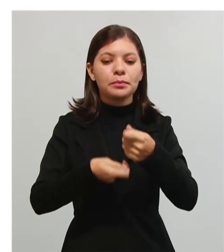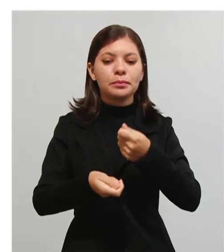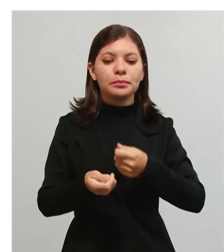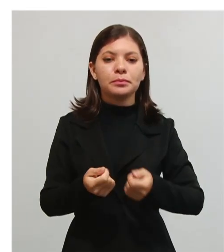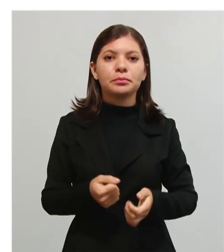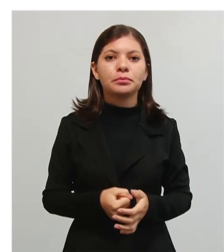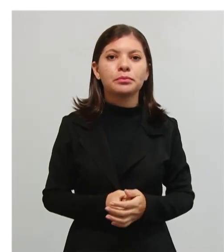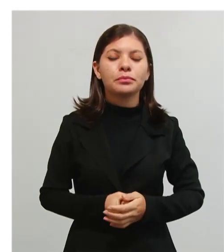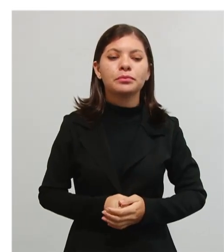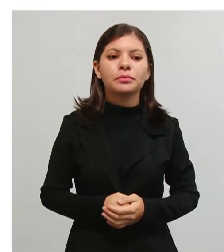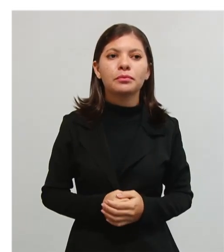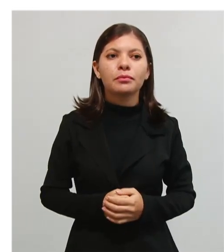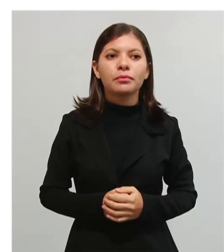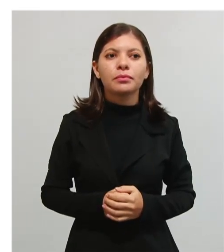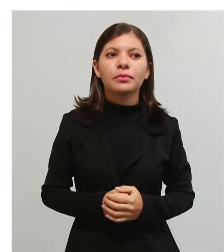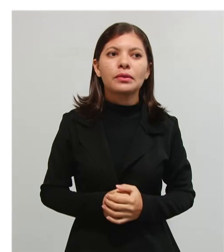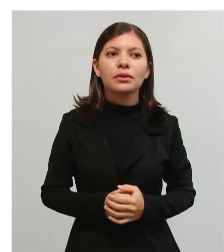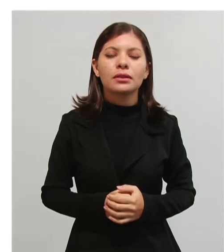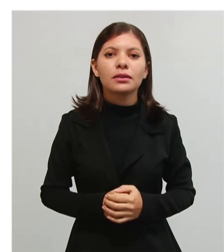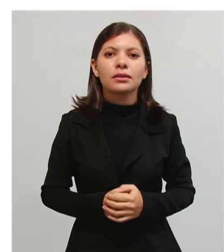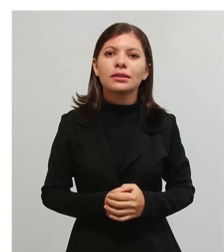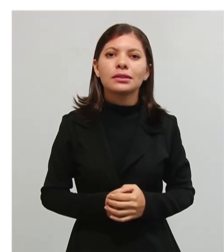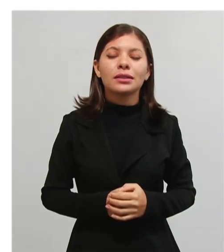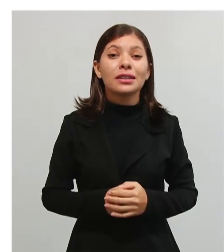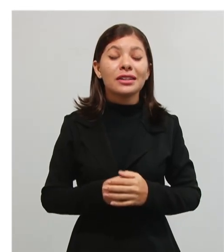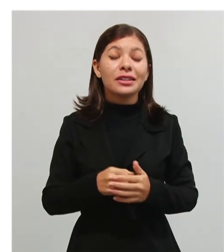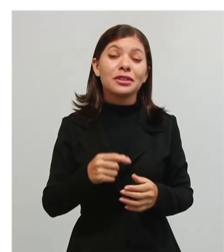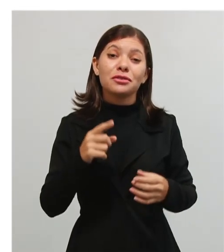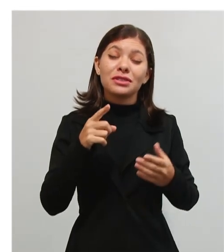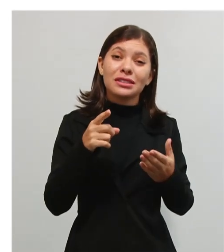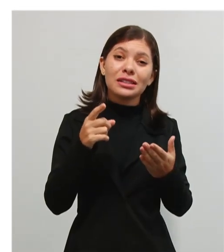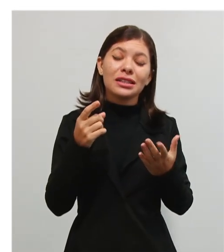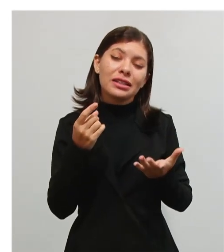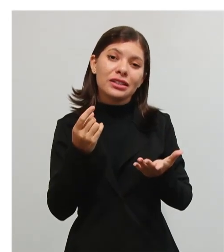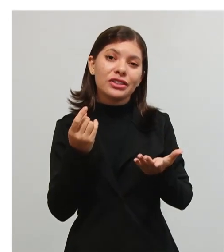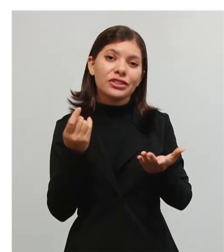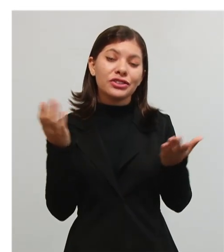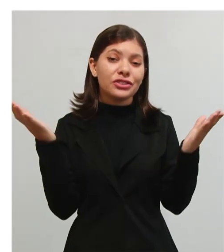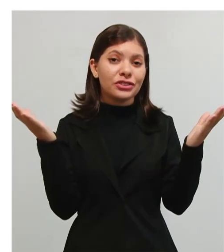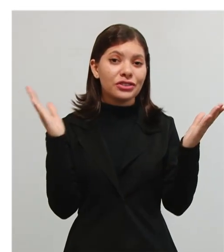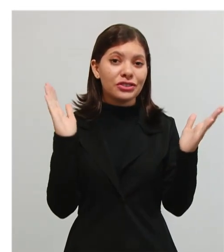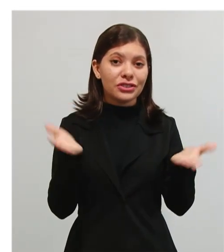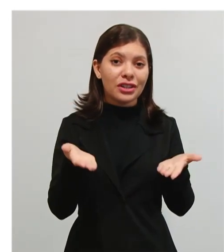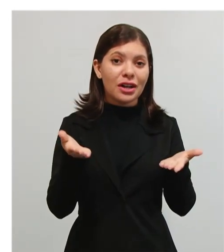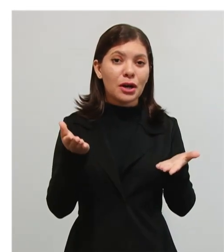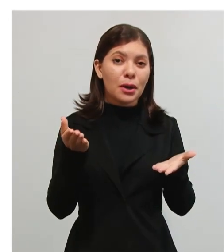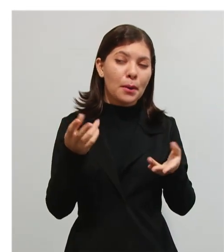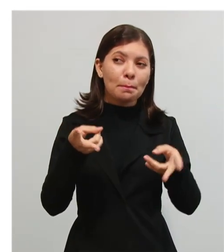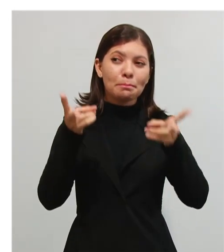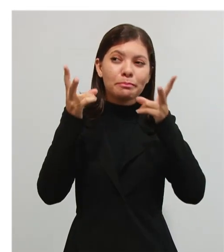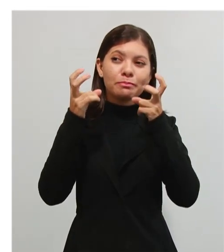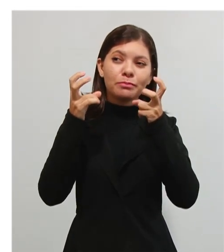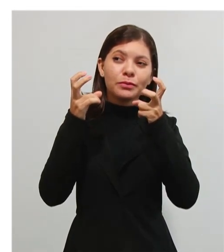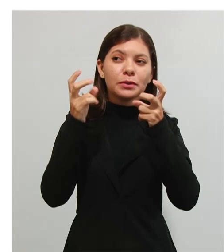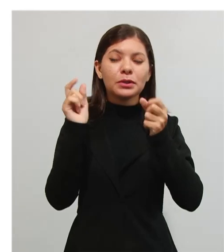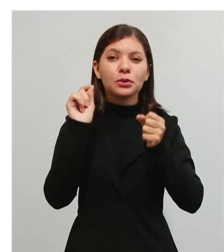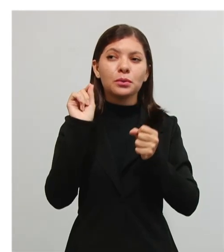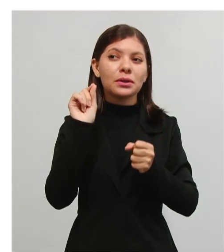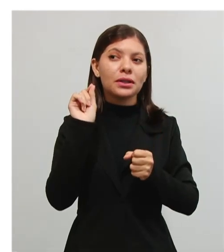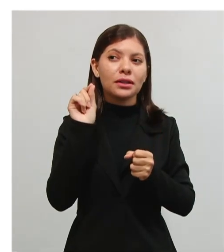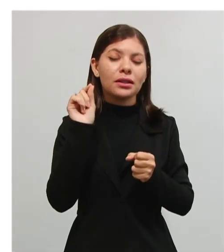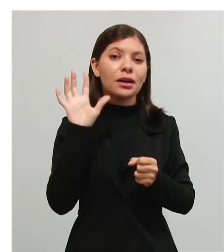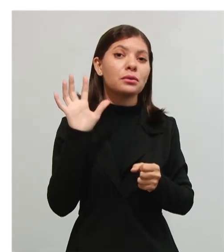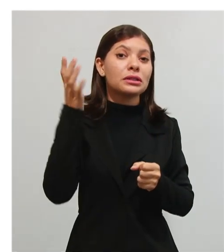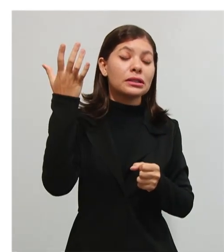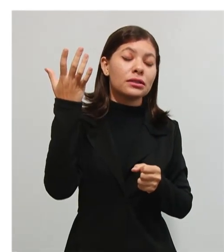maioria. Vamos lá, pessoal. Vocês provavelmente já observaram essa situação. Pode ter acontecido